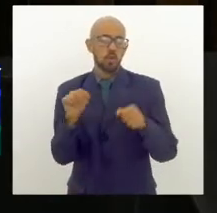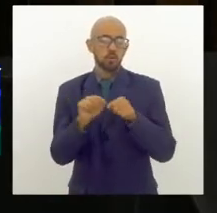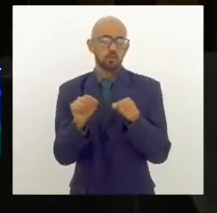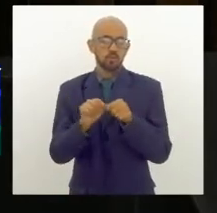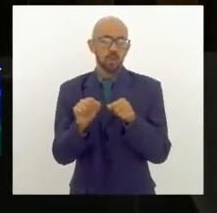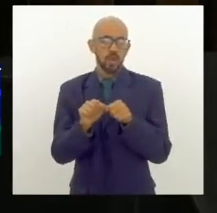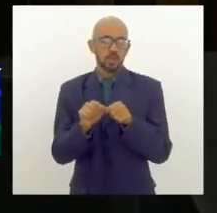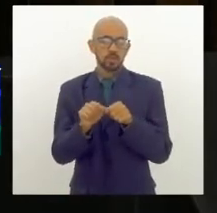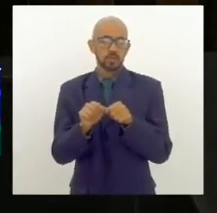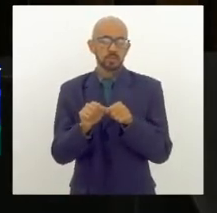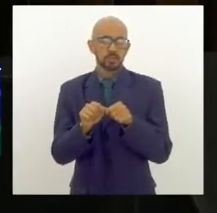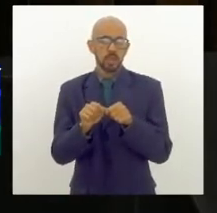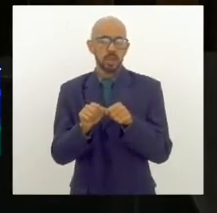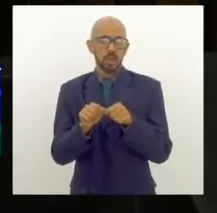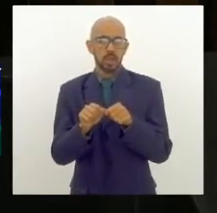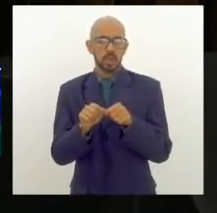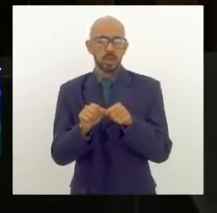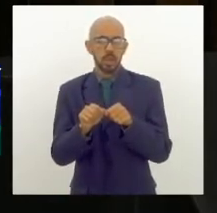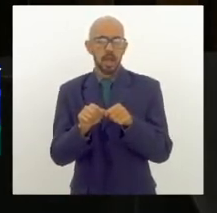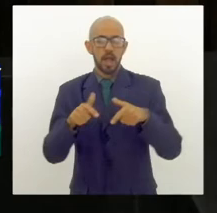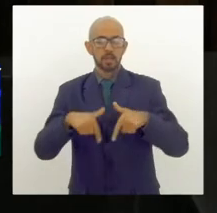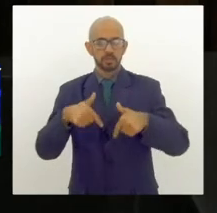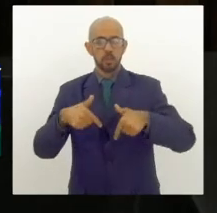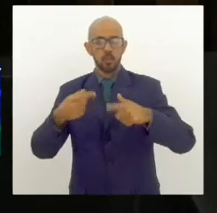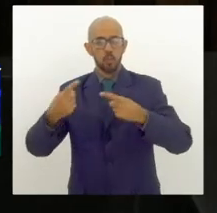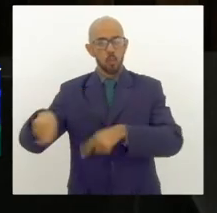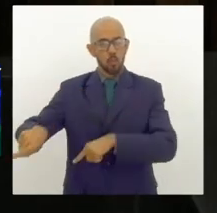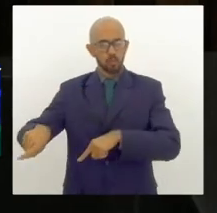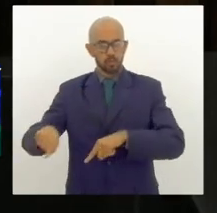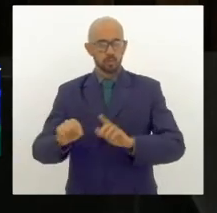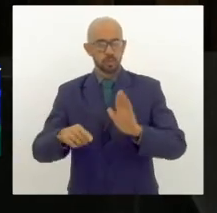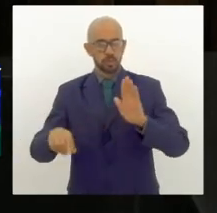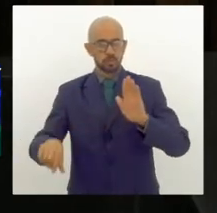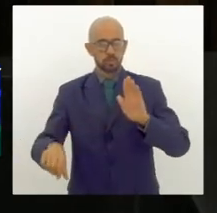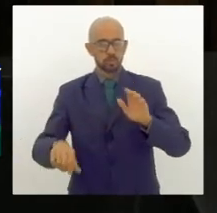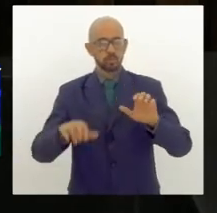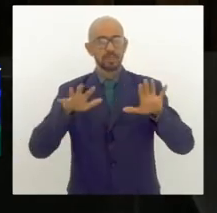ao narcoterrorismo. E nós vimos o resultado.